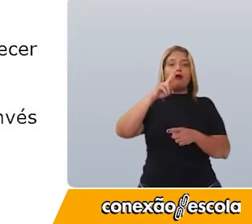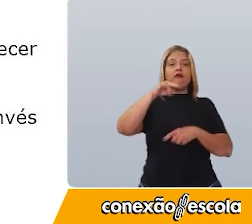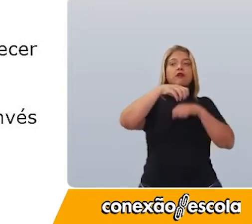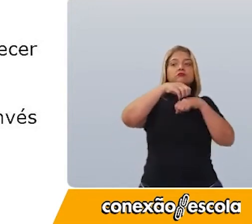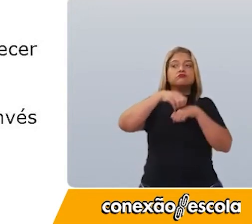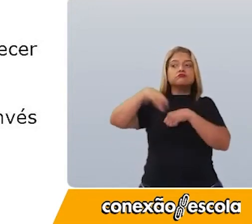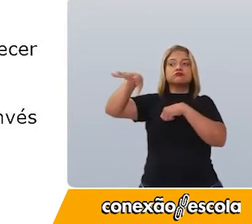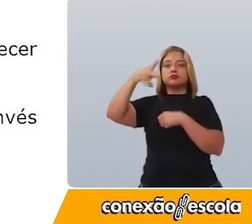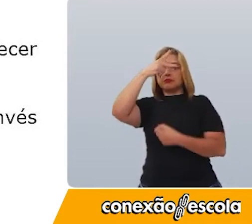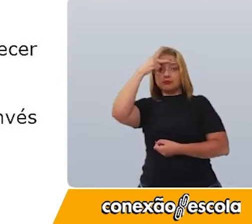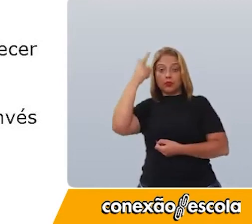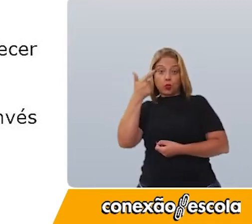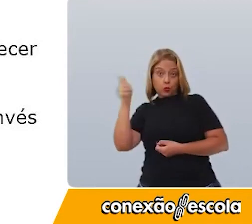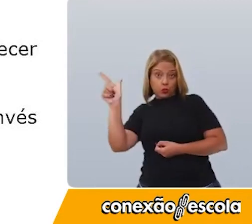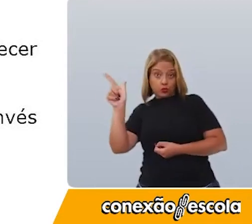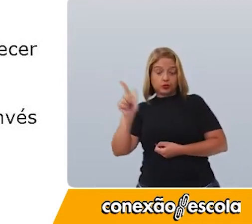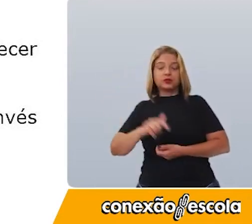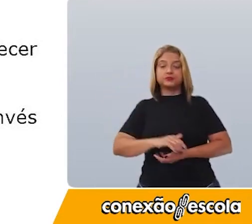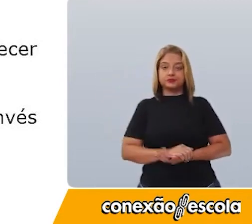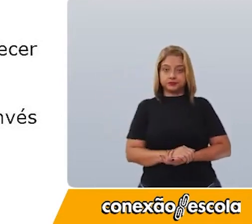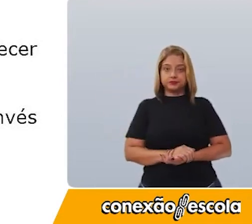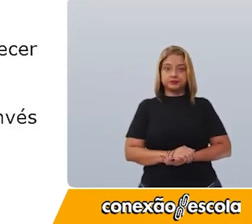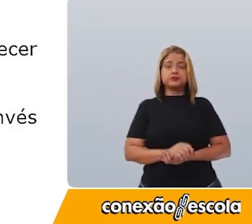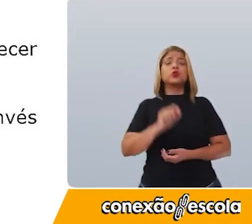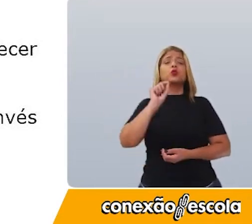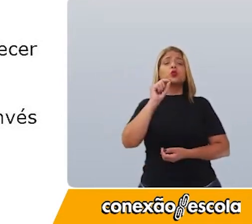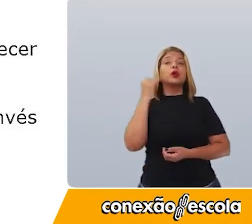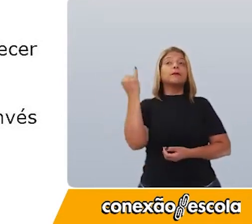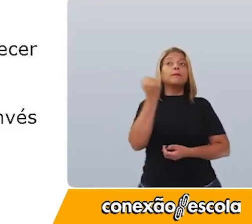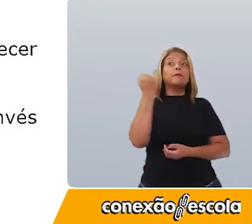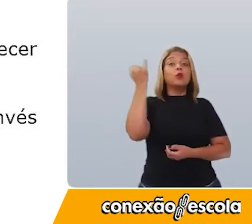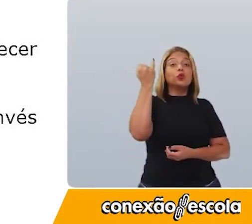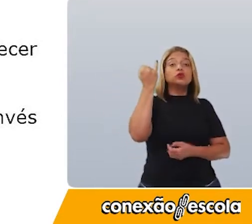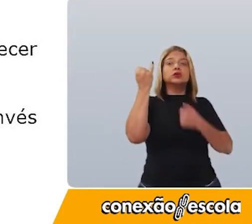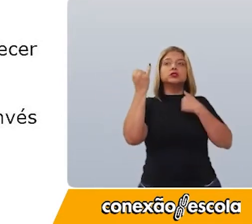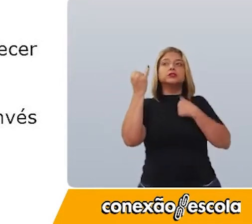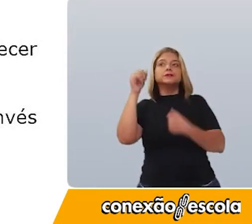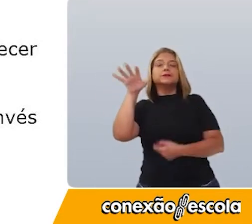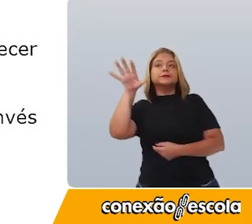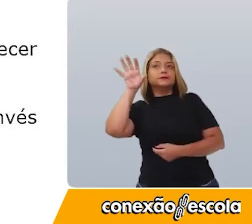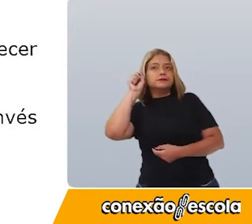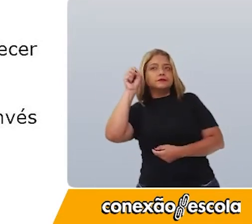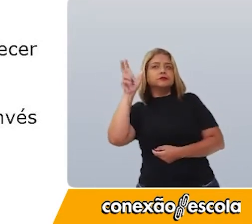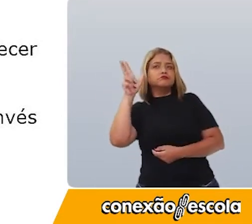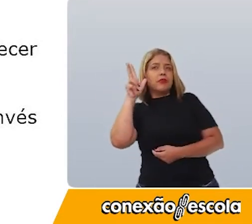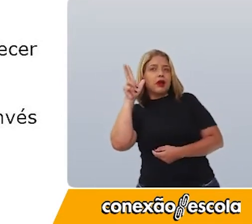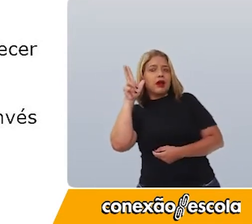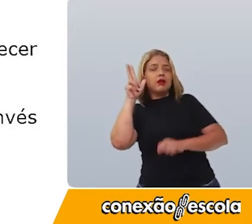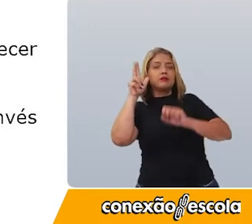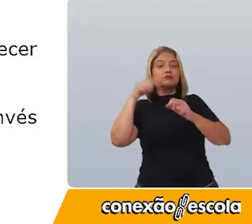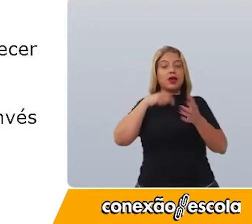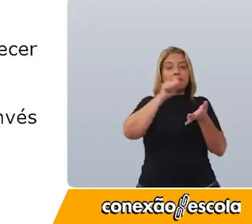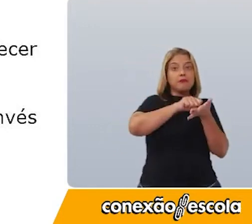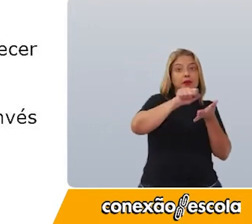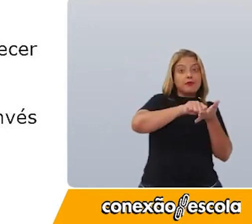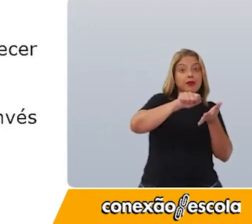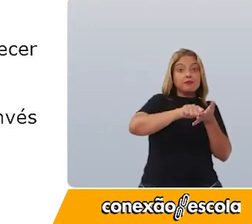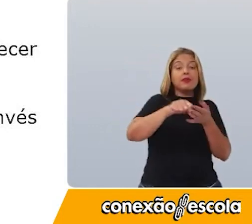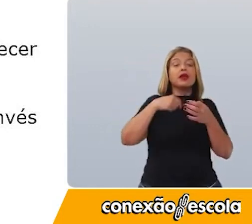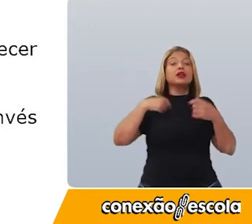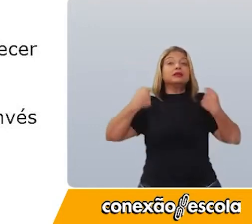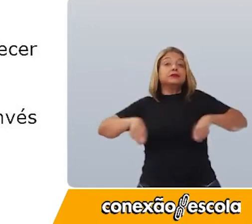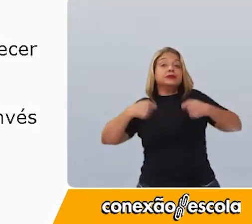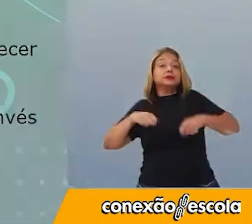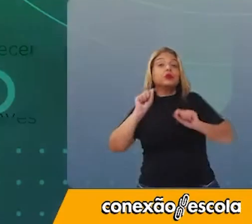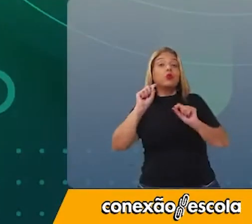com alguém? O que parece mais importante do que eu estou ouvindo ou lendo para anotar?